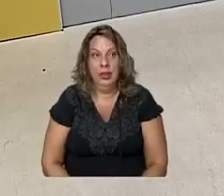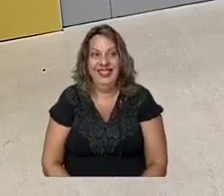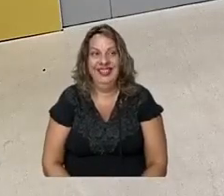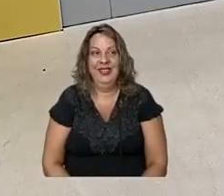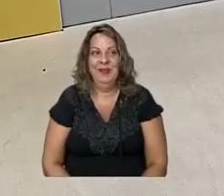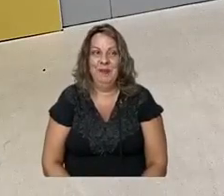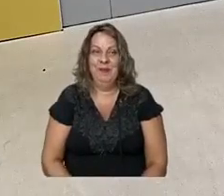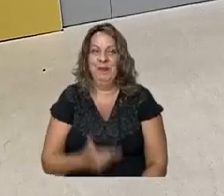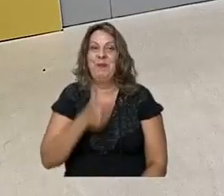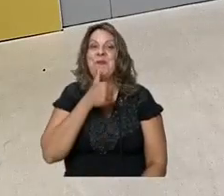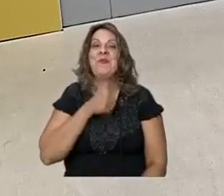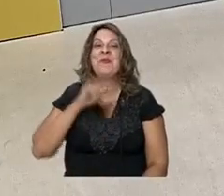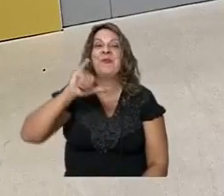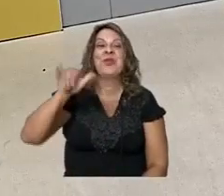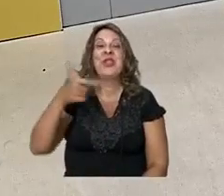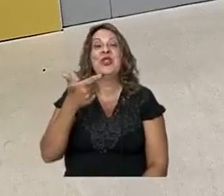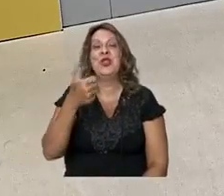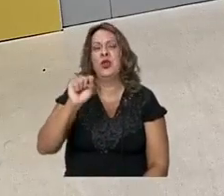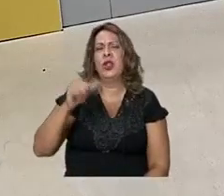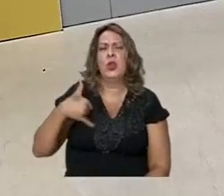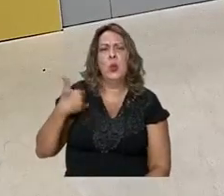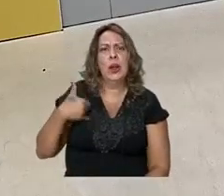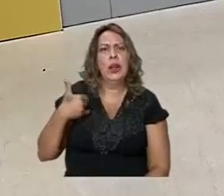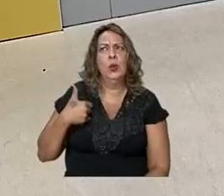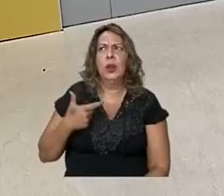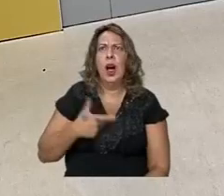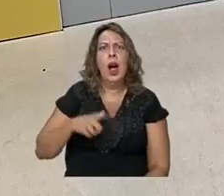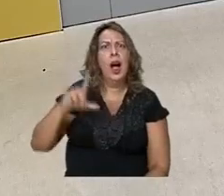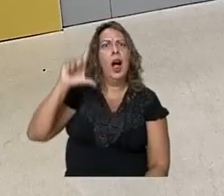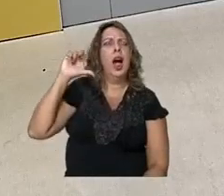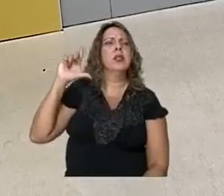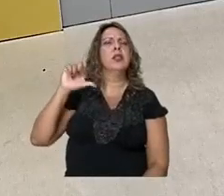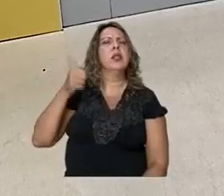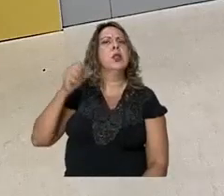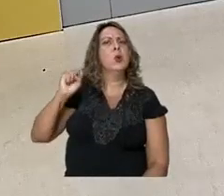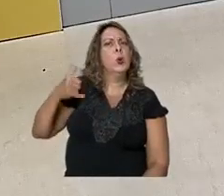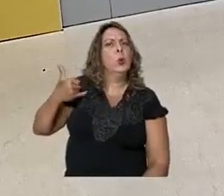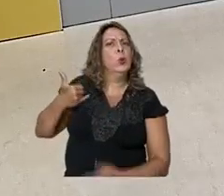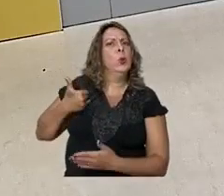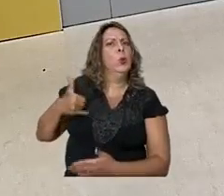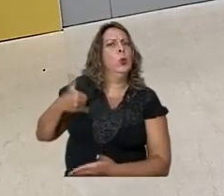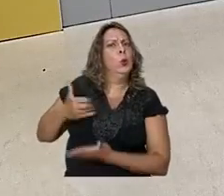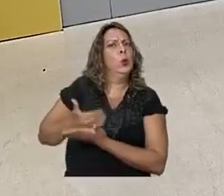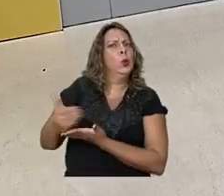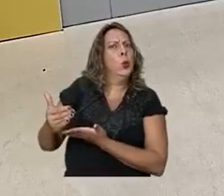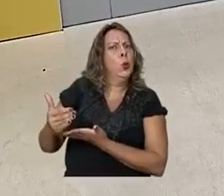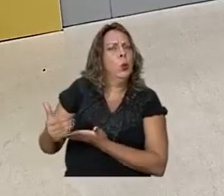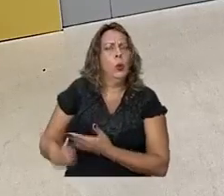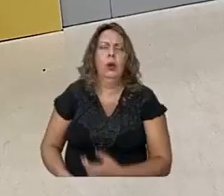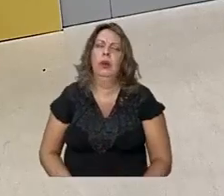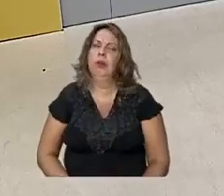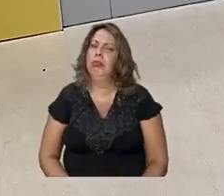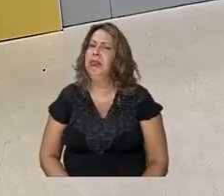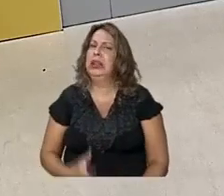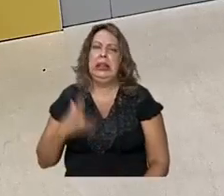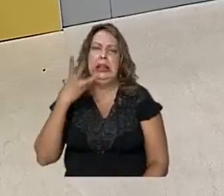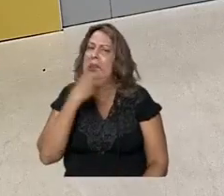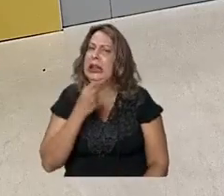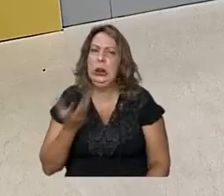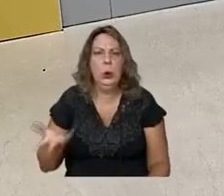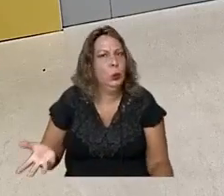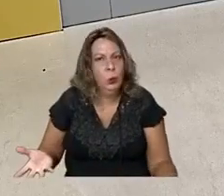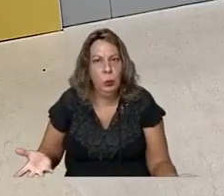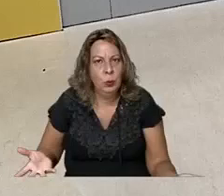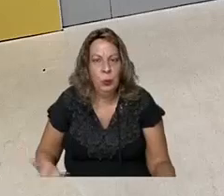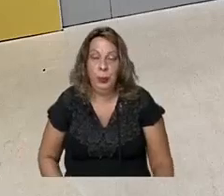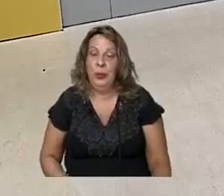lindo. Deixa essa conversa pra depois. Tá pipocando aqui, a gente vai conversar muito bem. Vamos